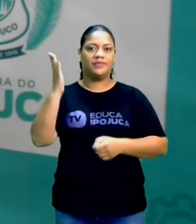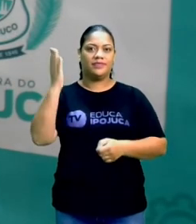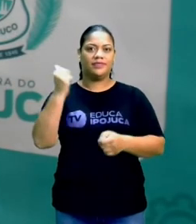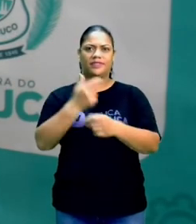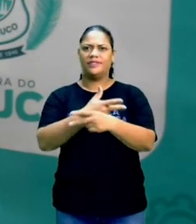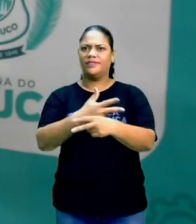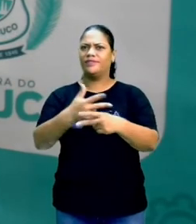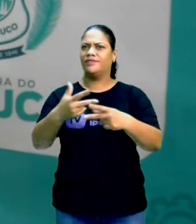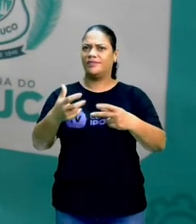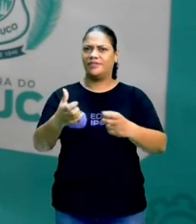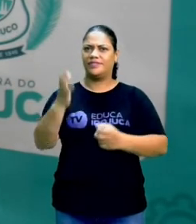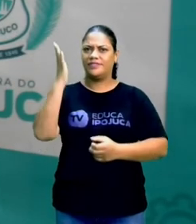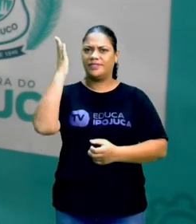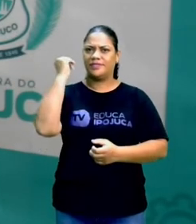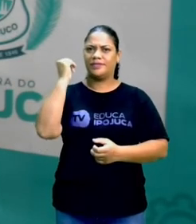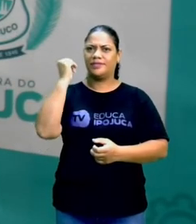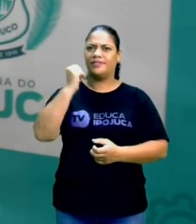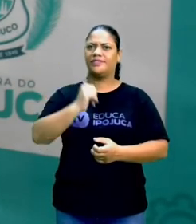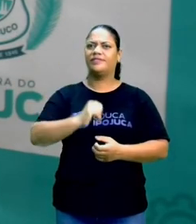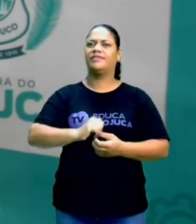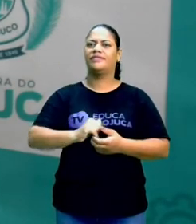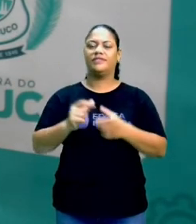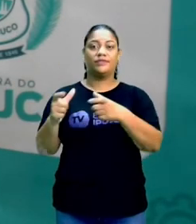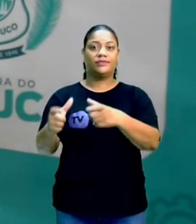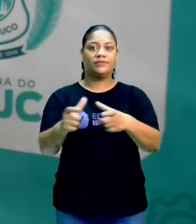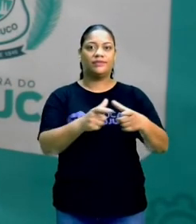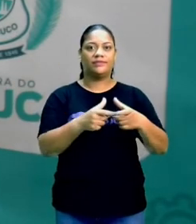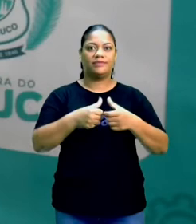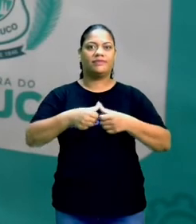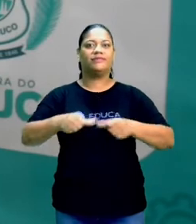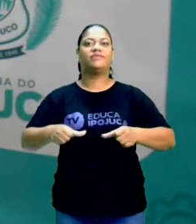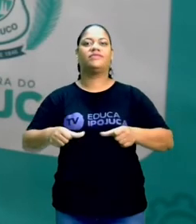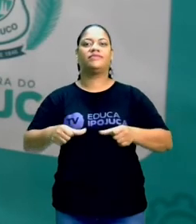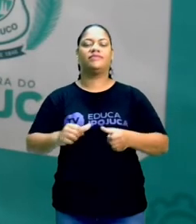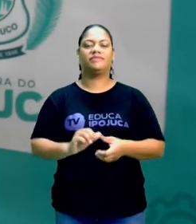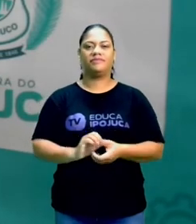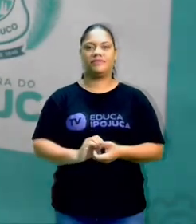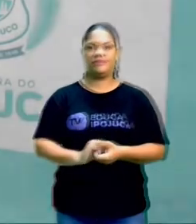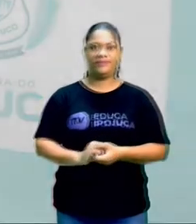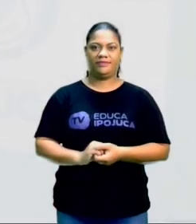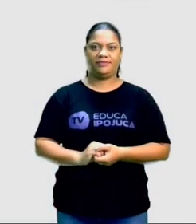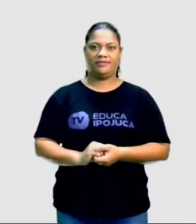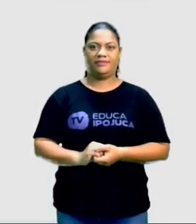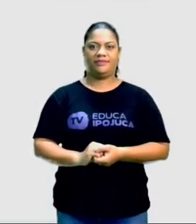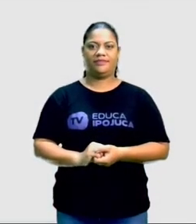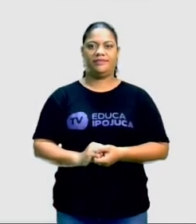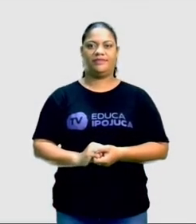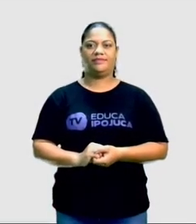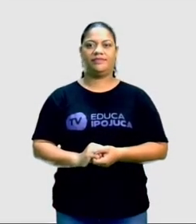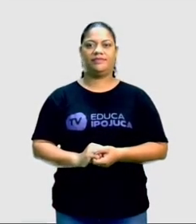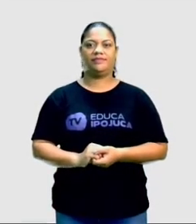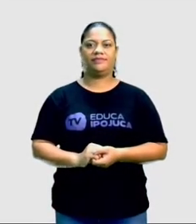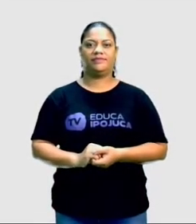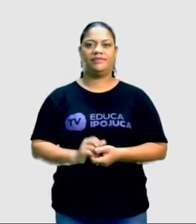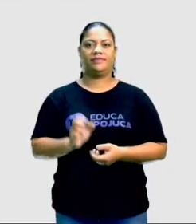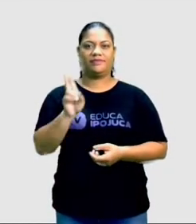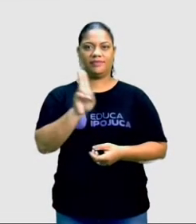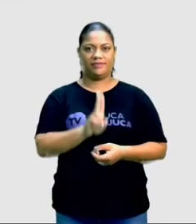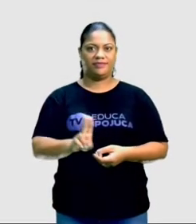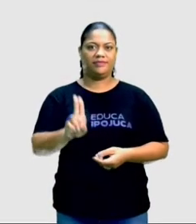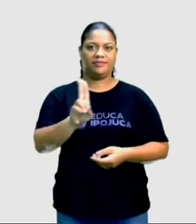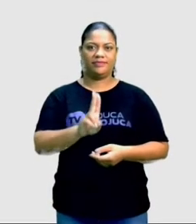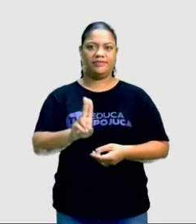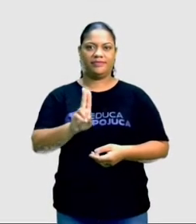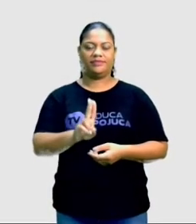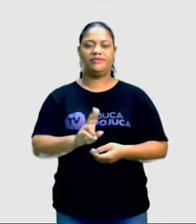que desse esse, ofertasse esse direcionamento para eles. E aqui, esse aparelho, ou seja, esse